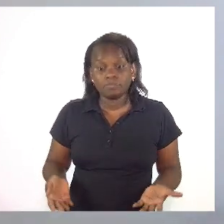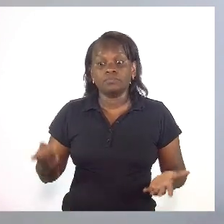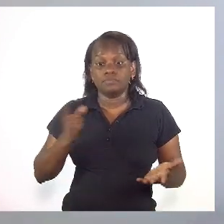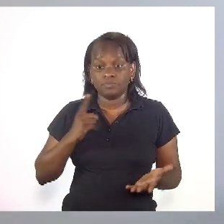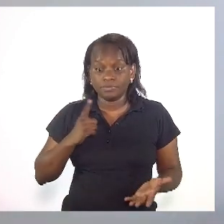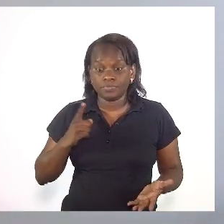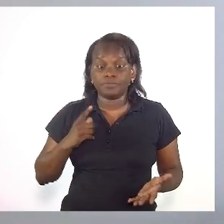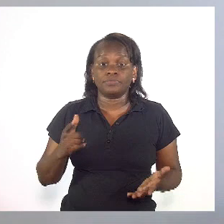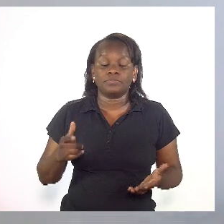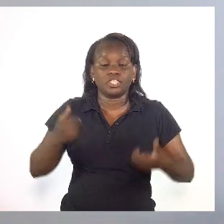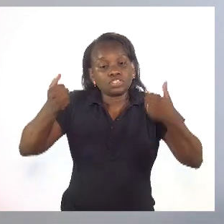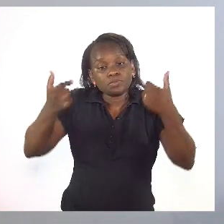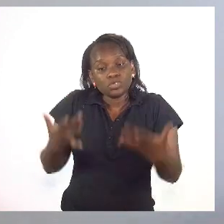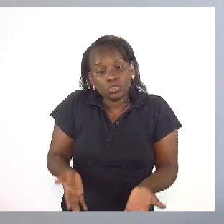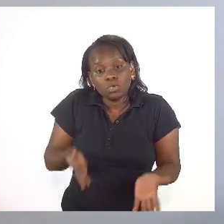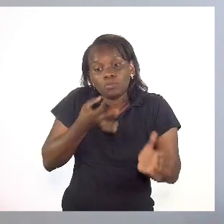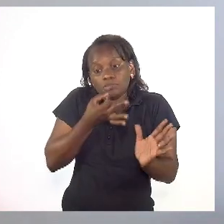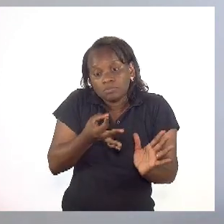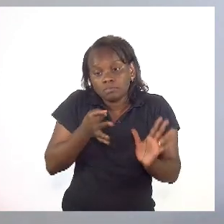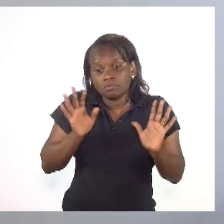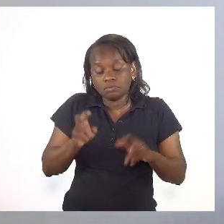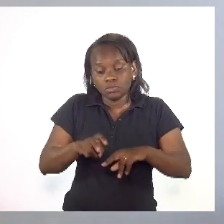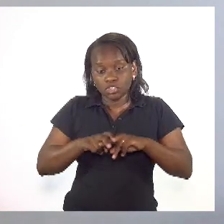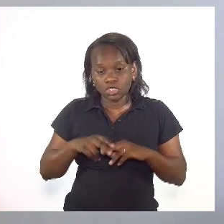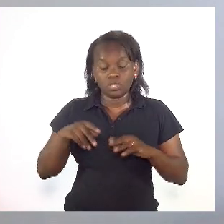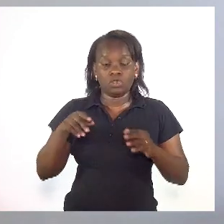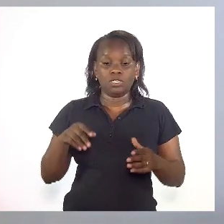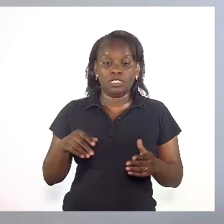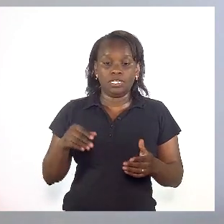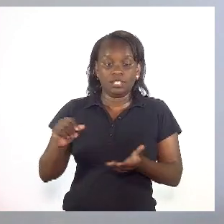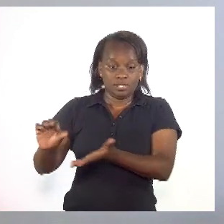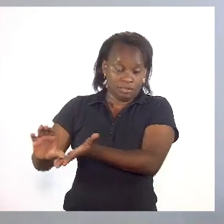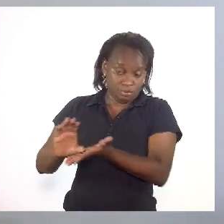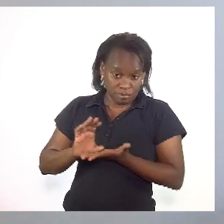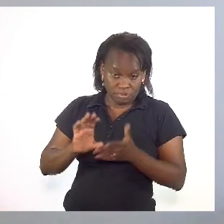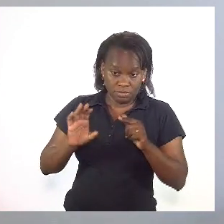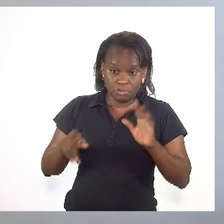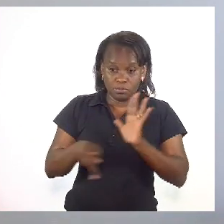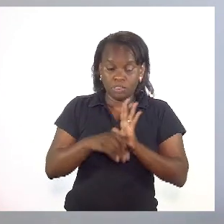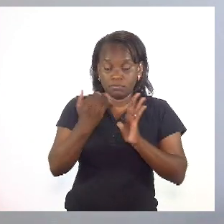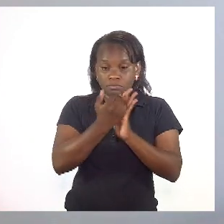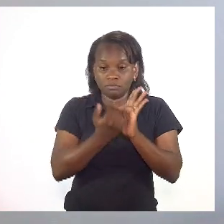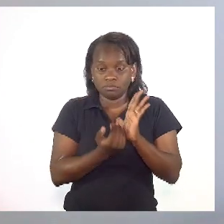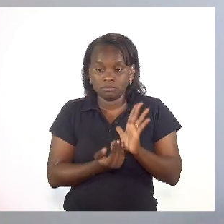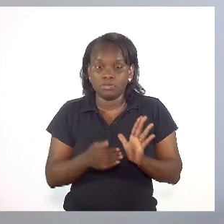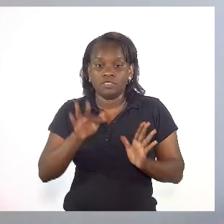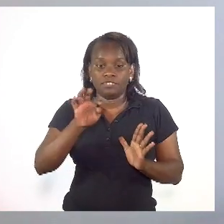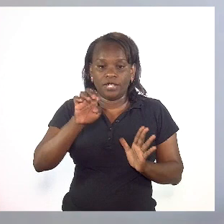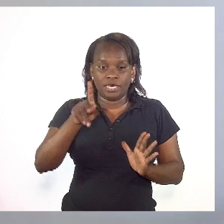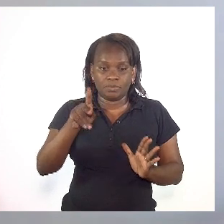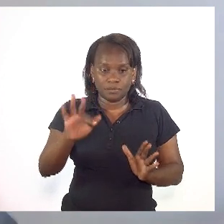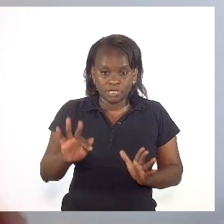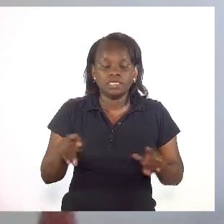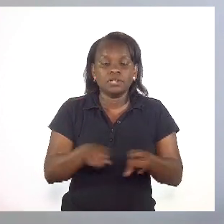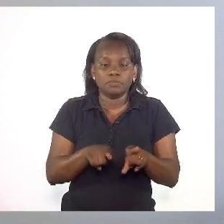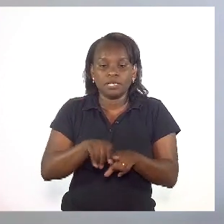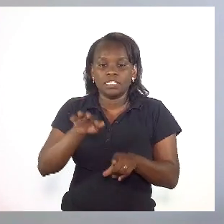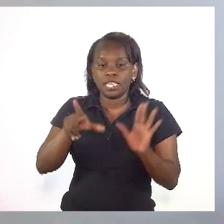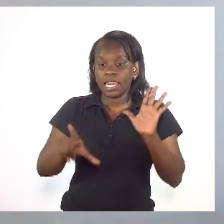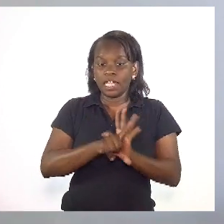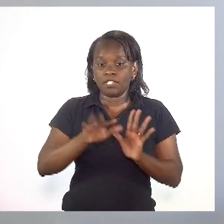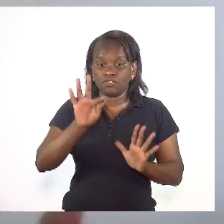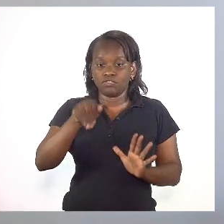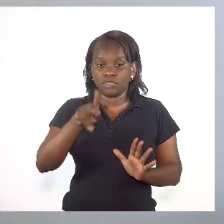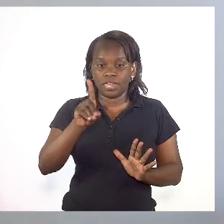Existe uma alegação que na origem do FECP, da receita tributária do FECP com isso, a lei do Fundeb ela determina